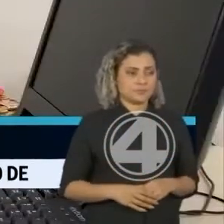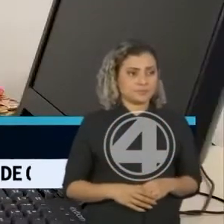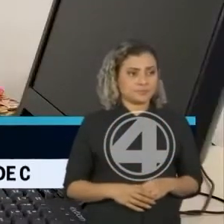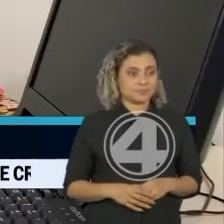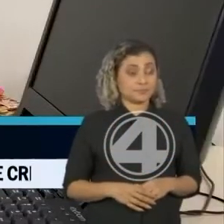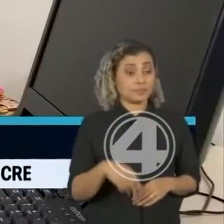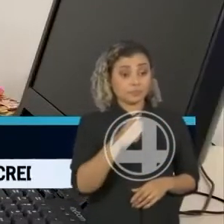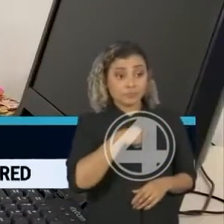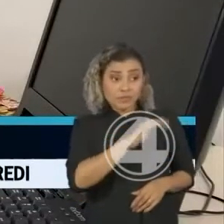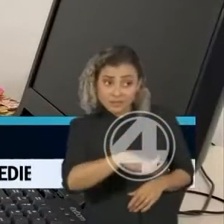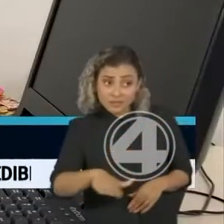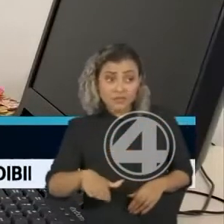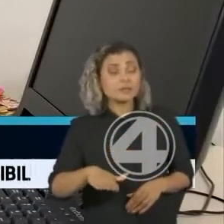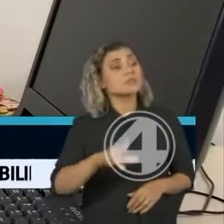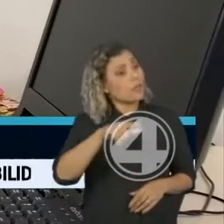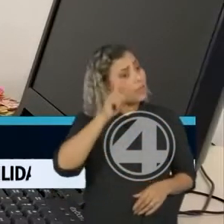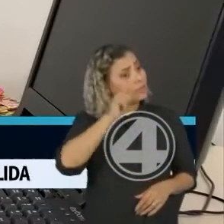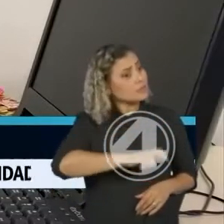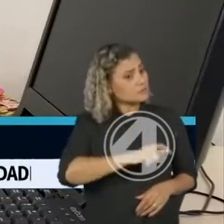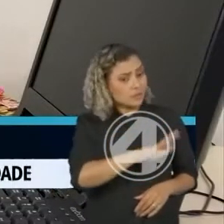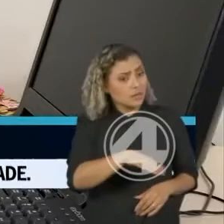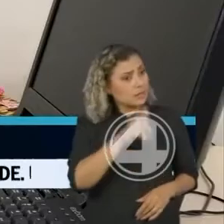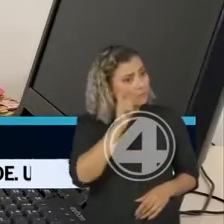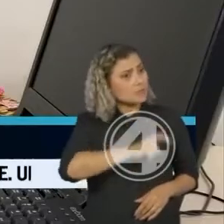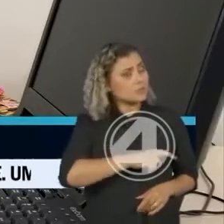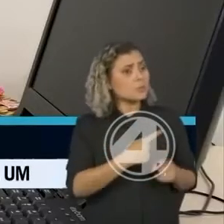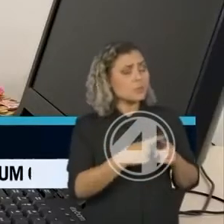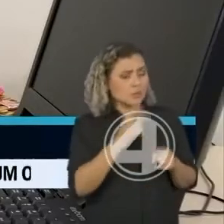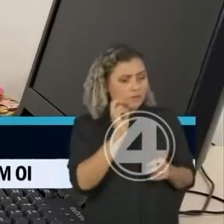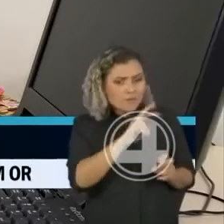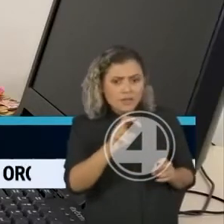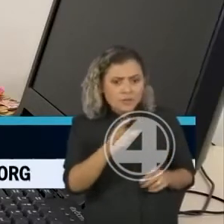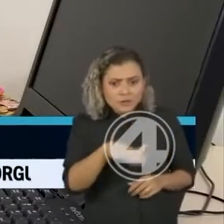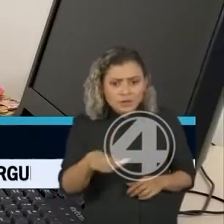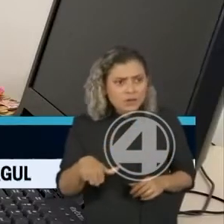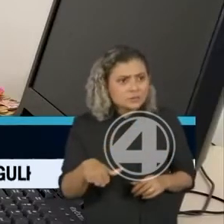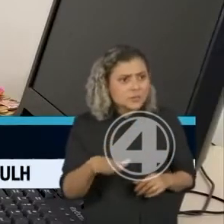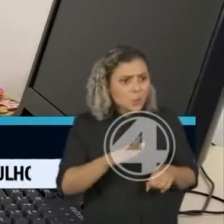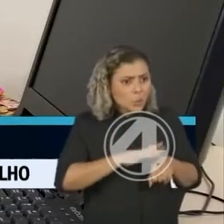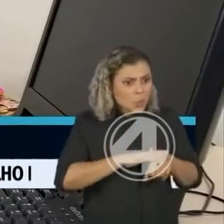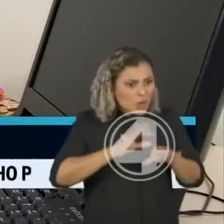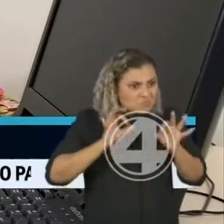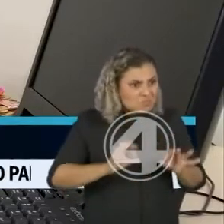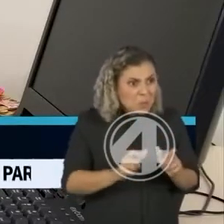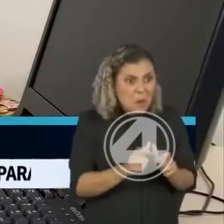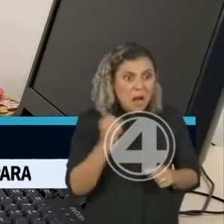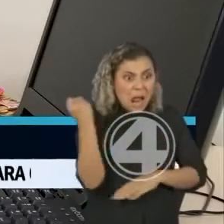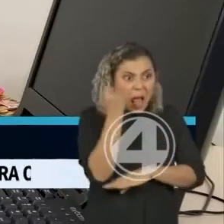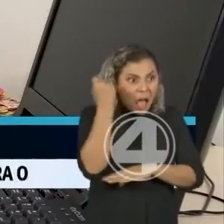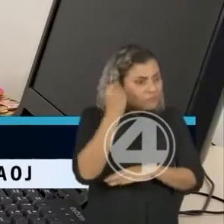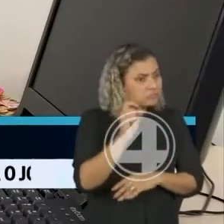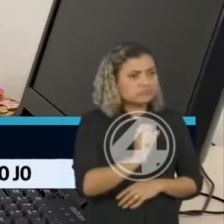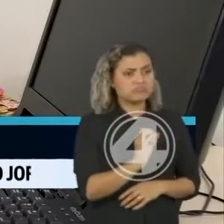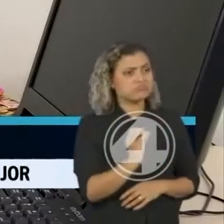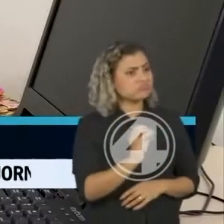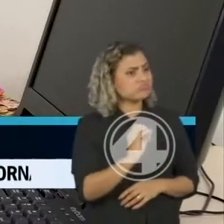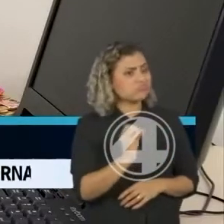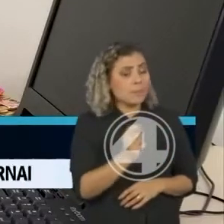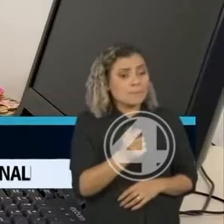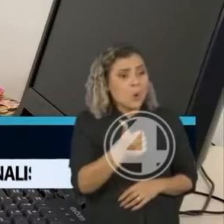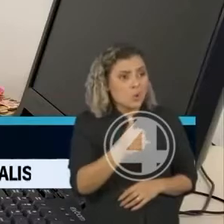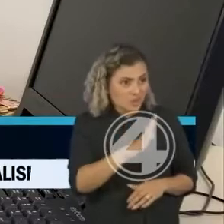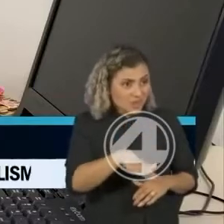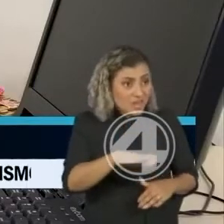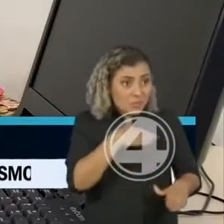as crianças é um caso muito interessante a gente a gente não tá vendo as crianças adoecerem tão grave nós vamos vendo